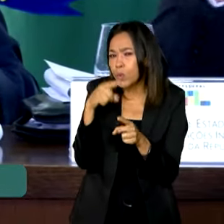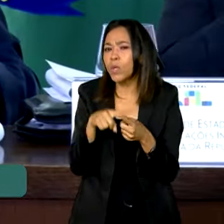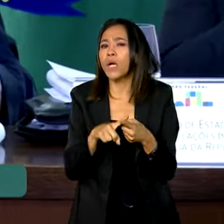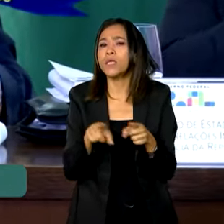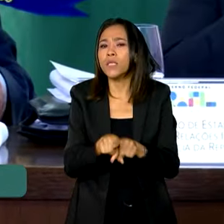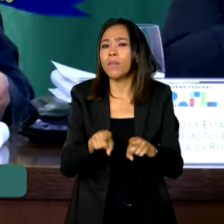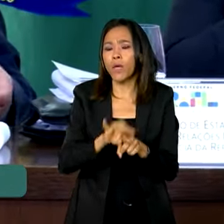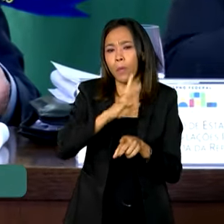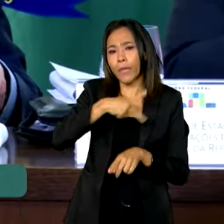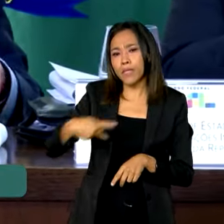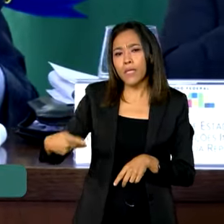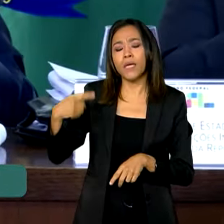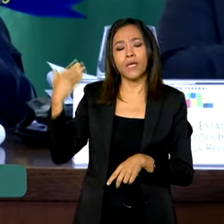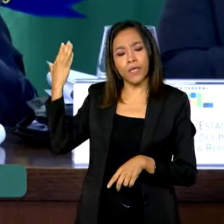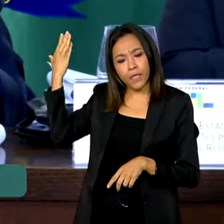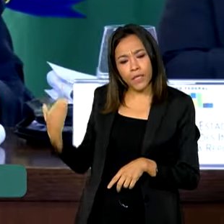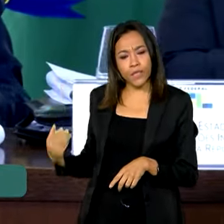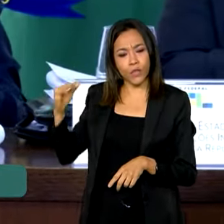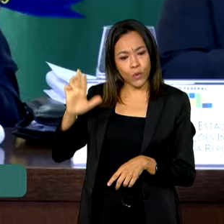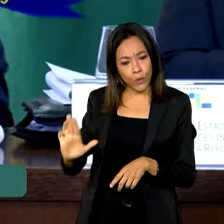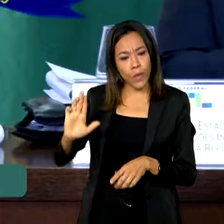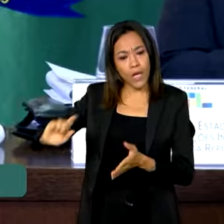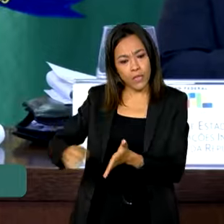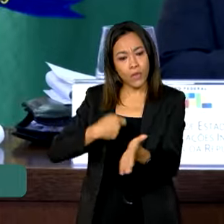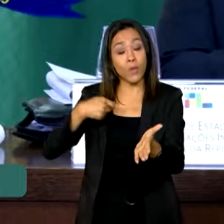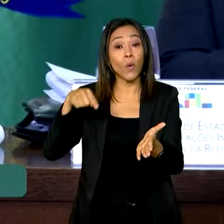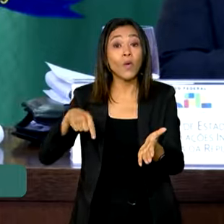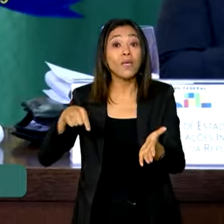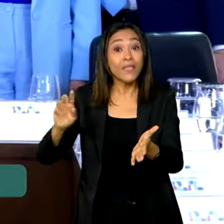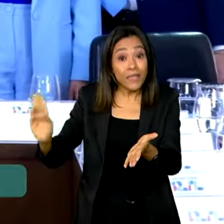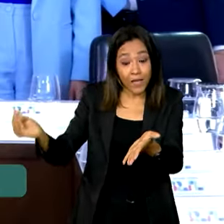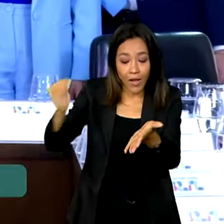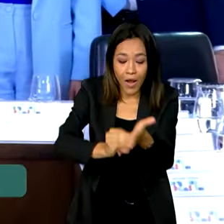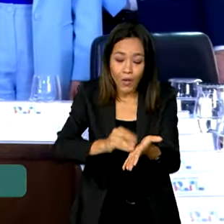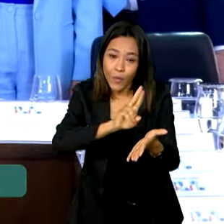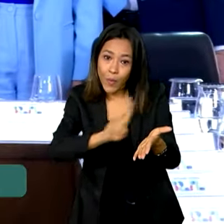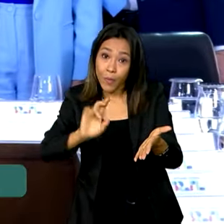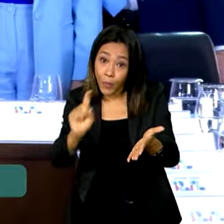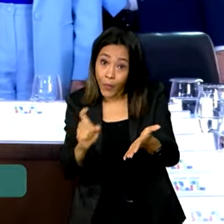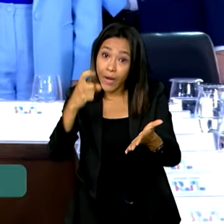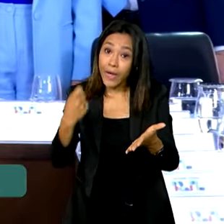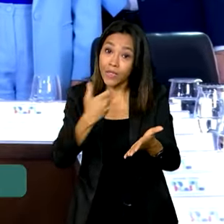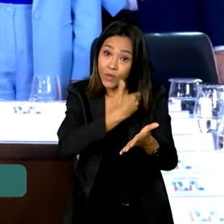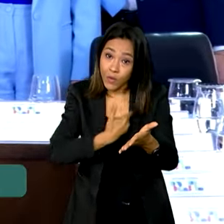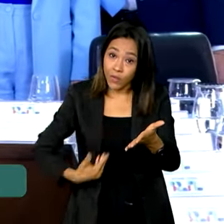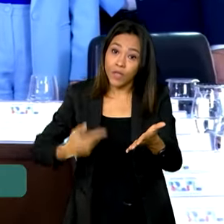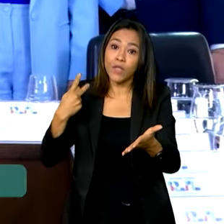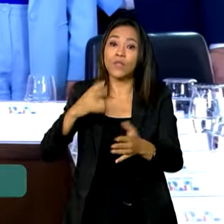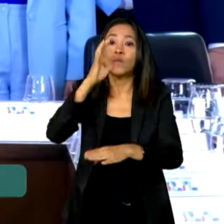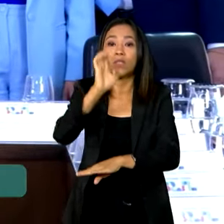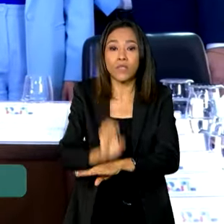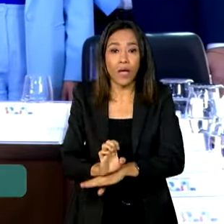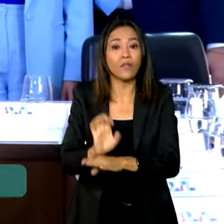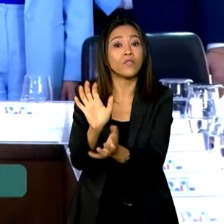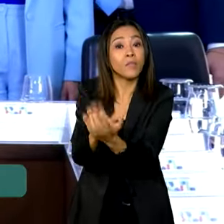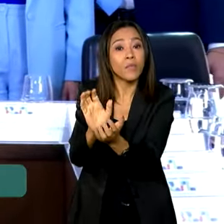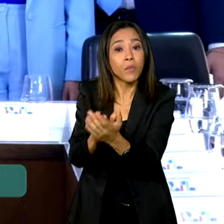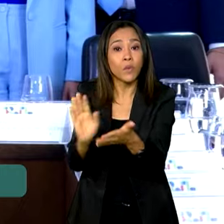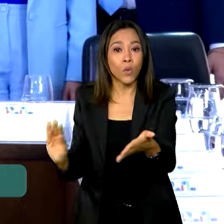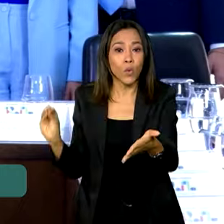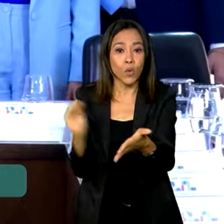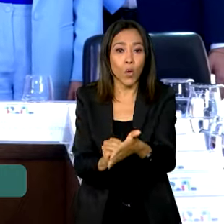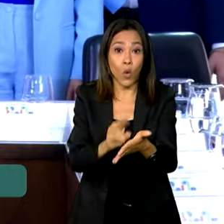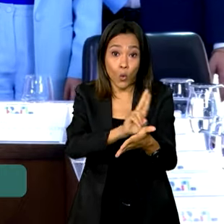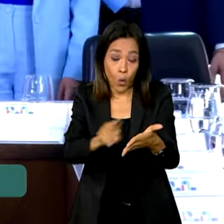Lula também sancionou um projeto que inscreve o nome do político e ex-governador de Pernambuco, Eduardo Campos, no livro